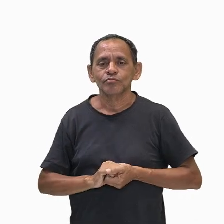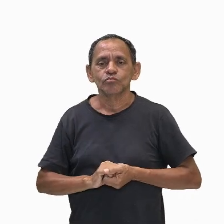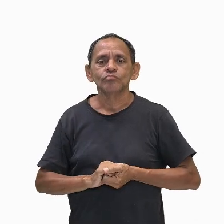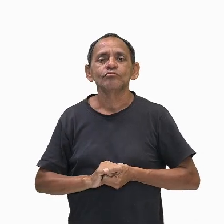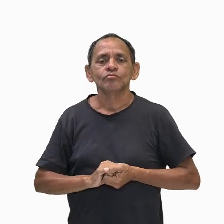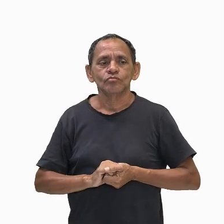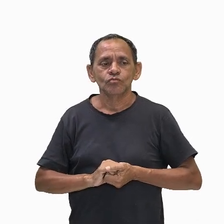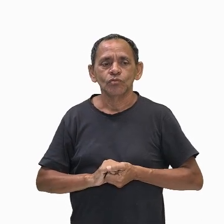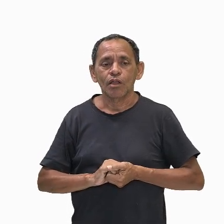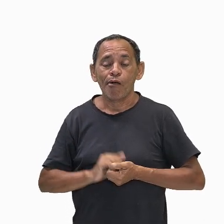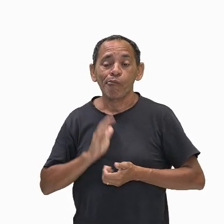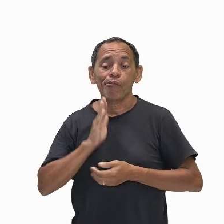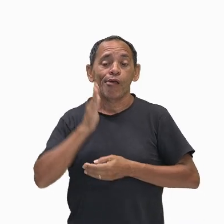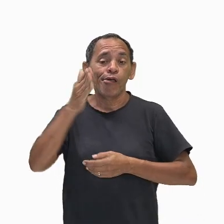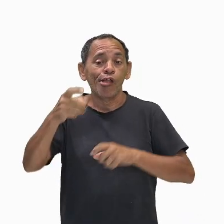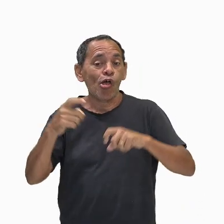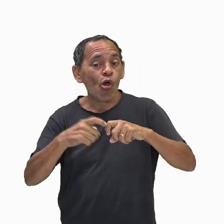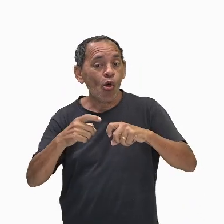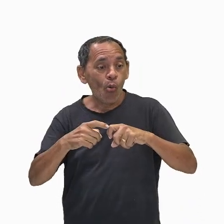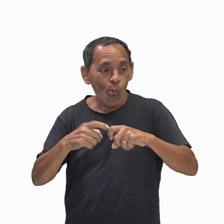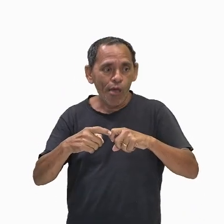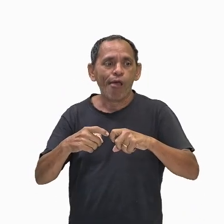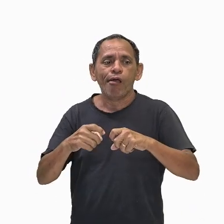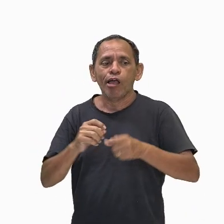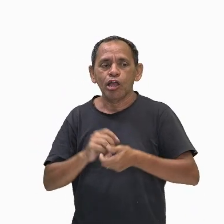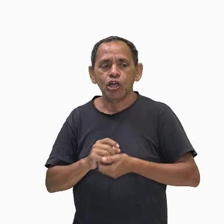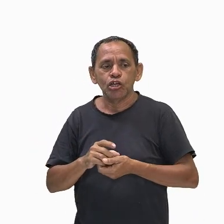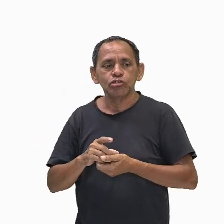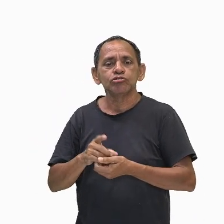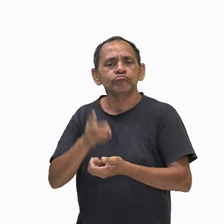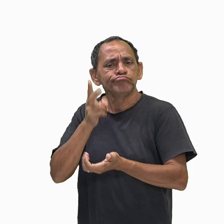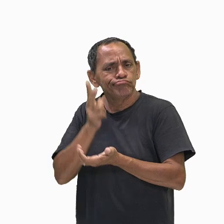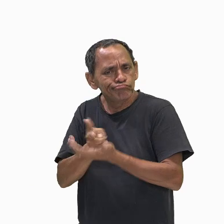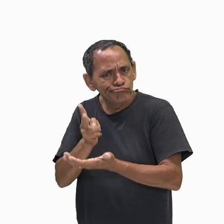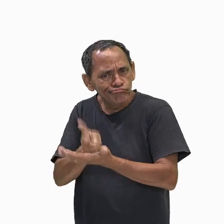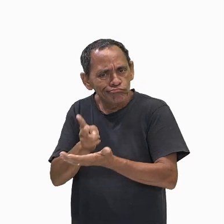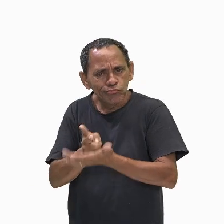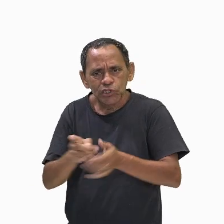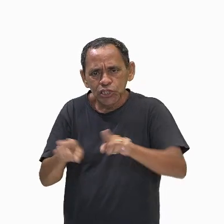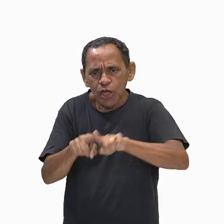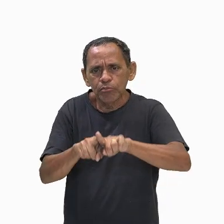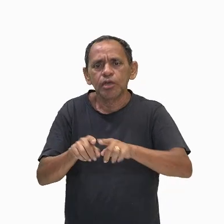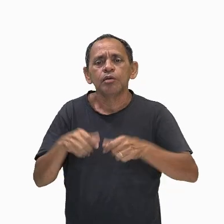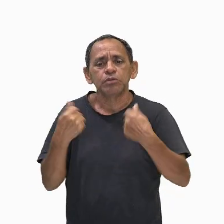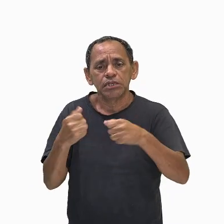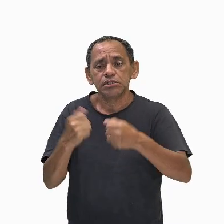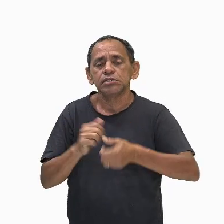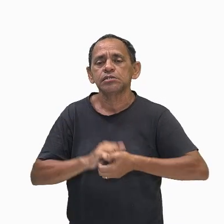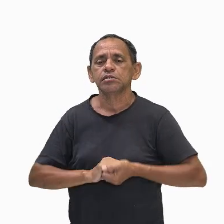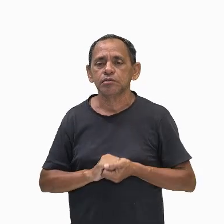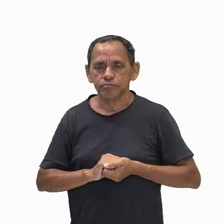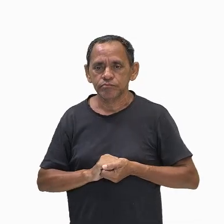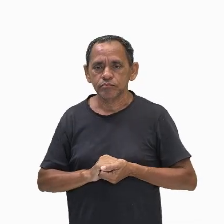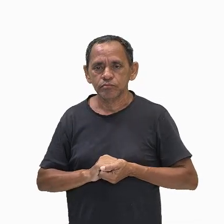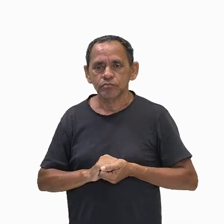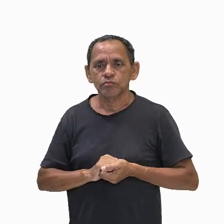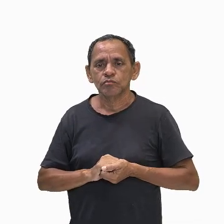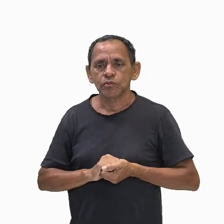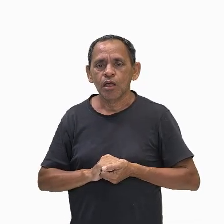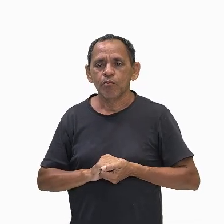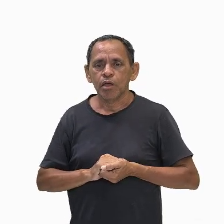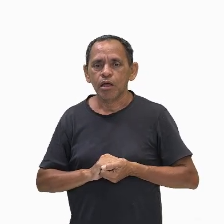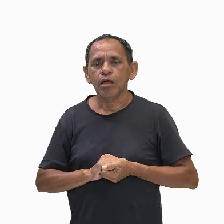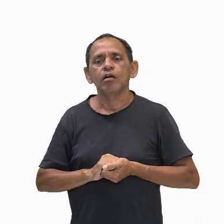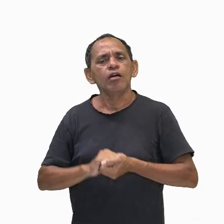consultas médicas regulares. Durante a gravidez, é essencial fazer consultas pré-natais para monitorar a